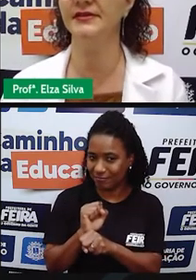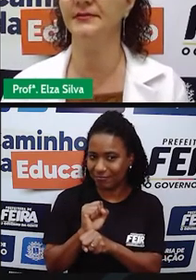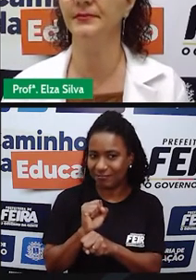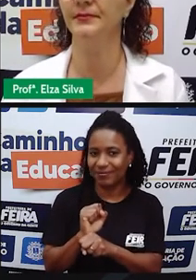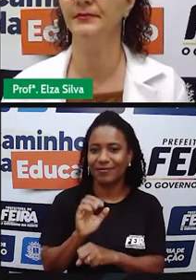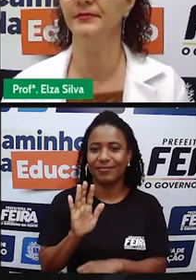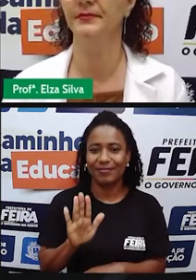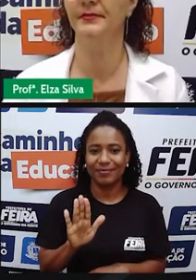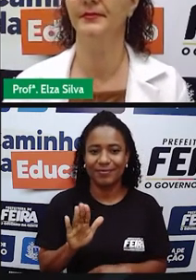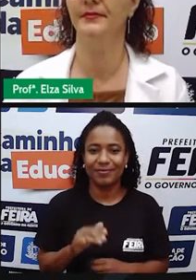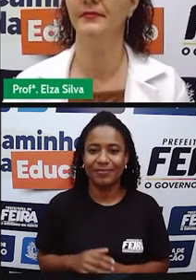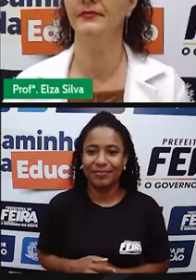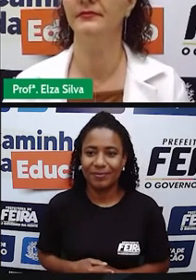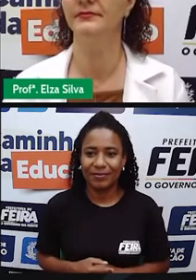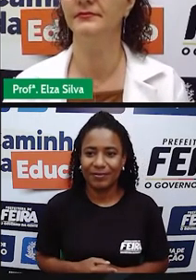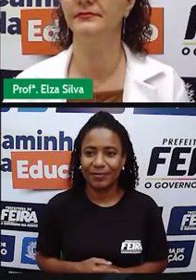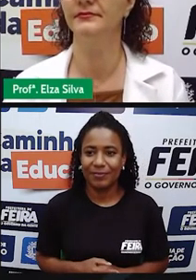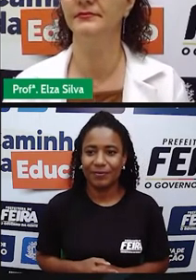students.